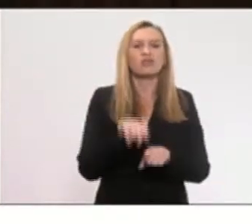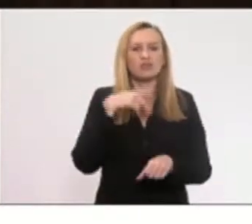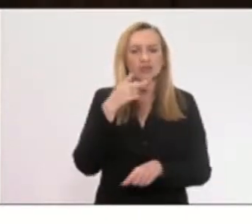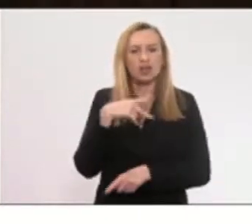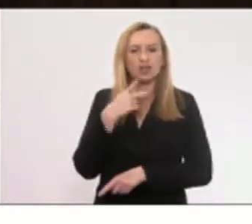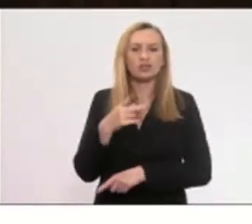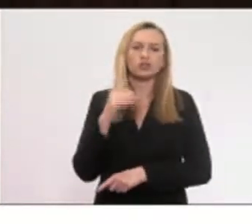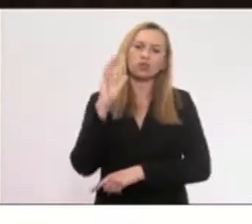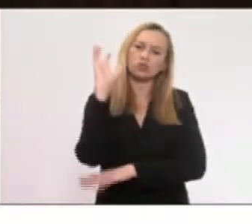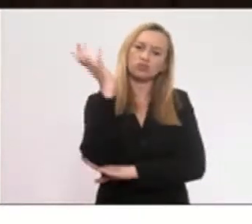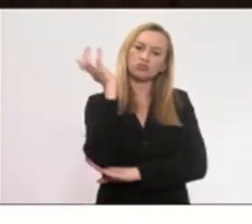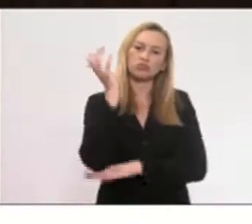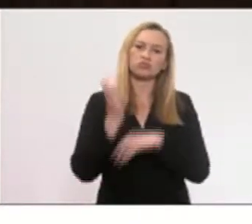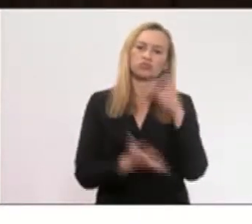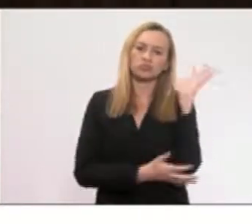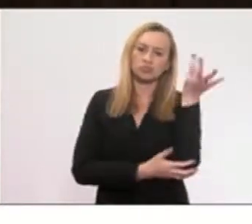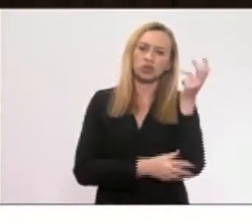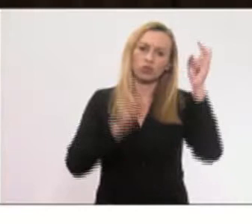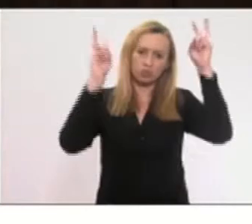ambiente.